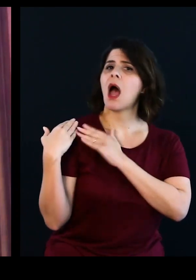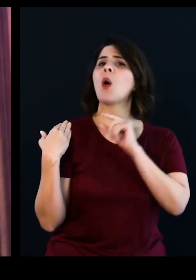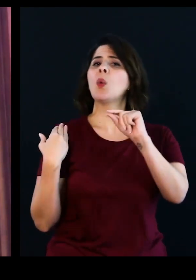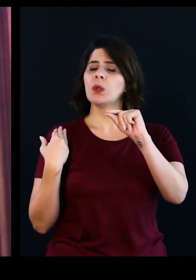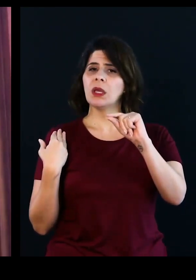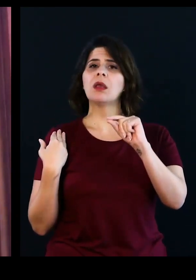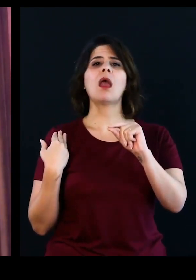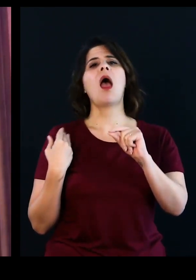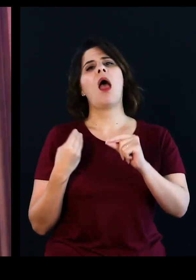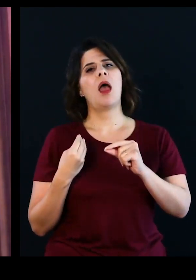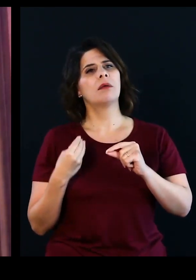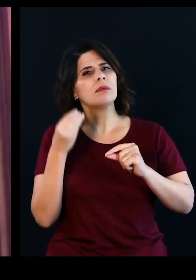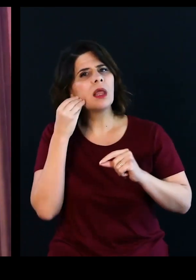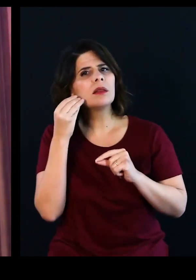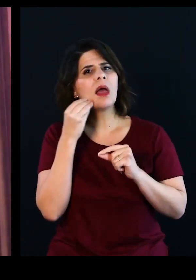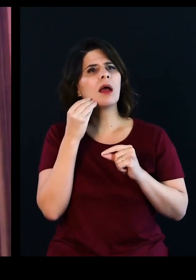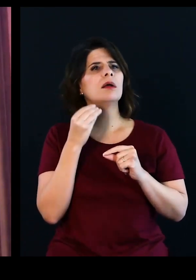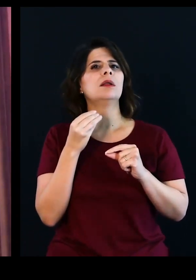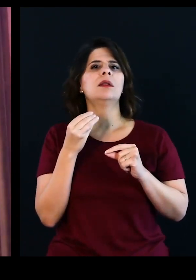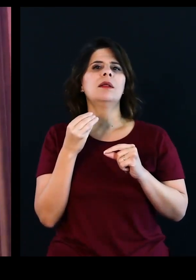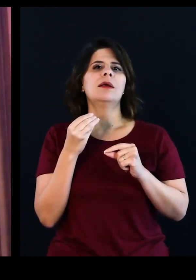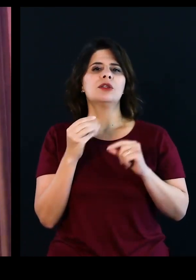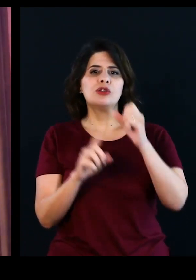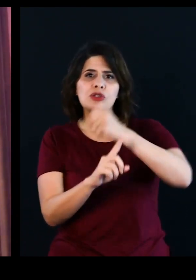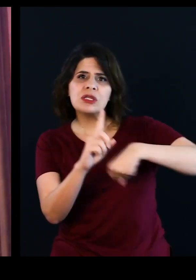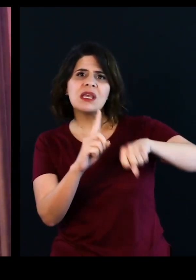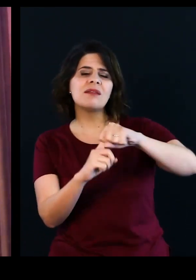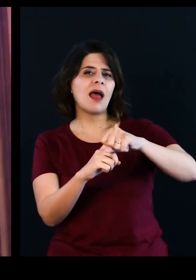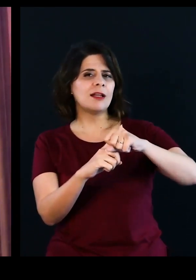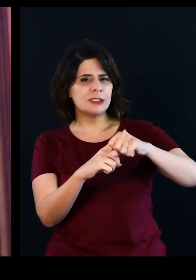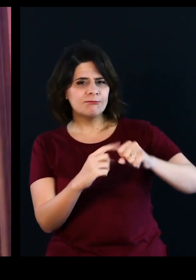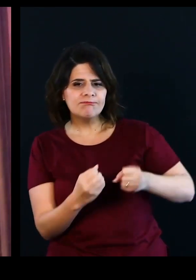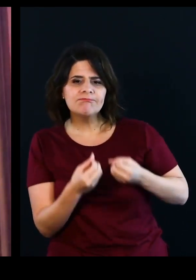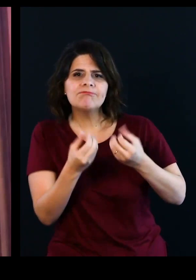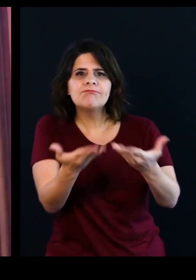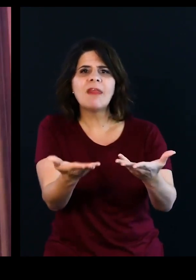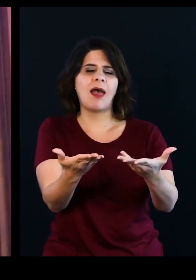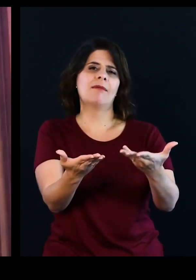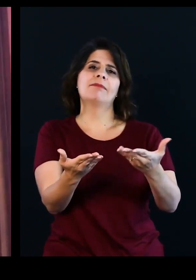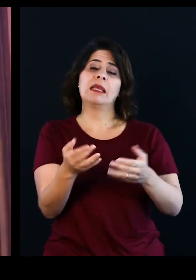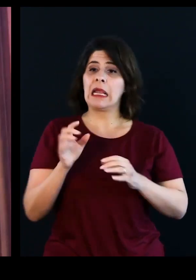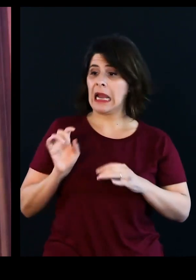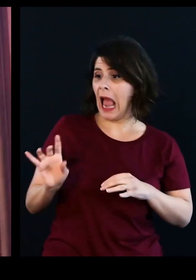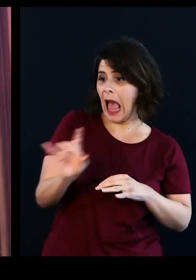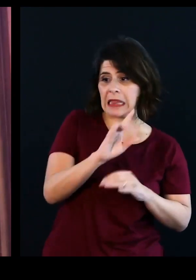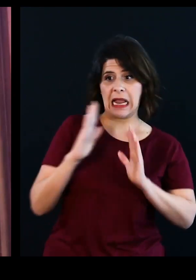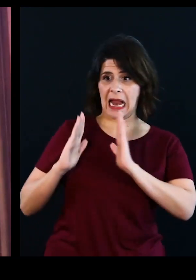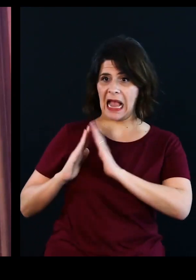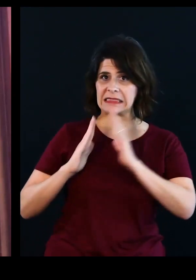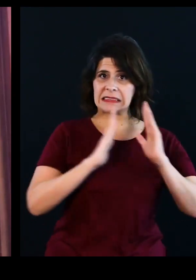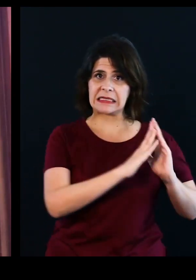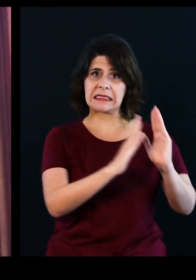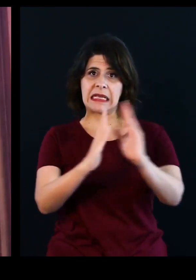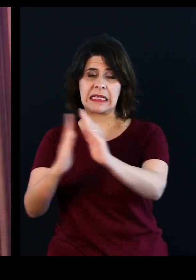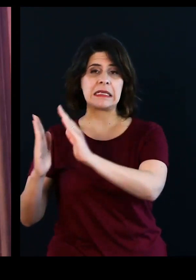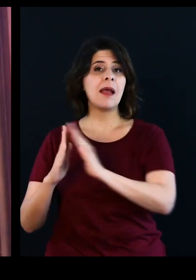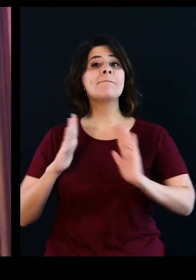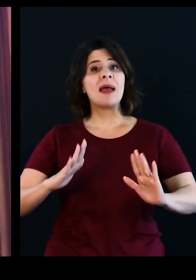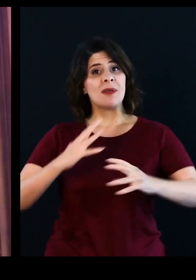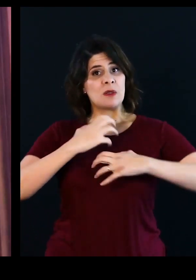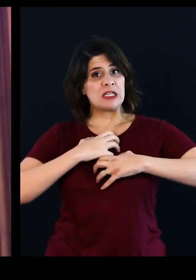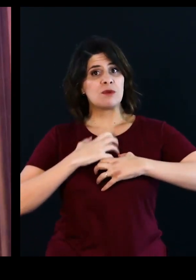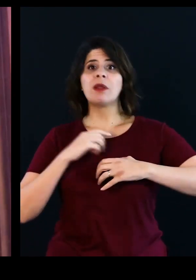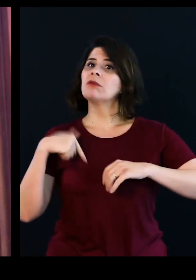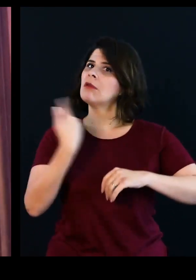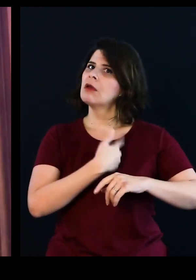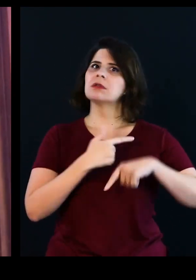em poder dar retorno à sociedade, né? Cada um aqui está nas suas casas, mas o meu sentimento é que a gente está trabalhando muito mais